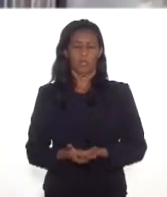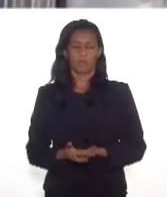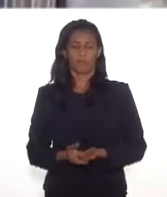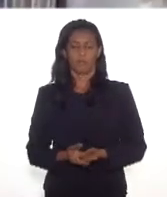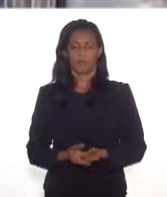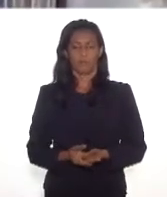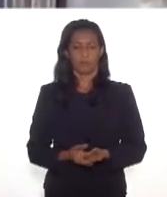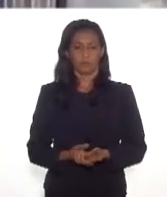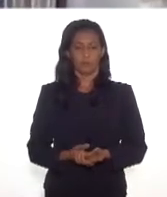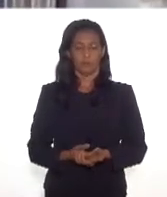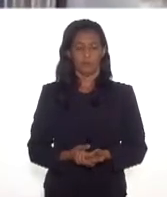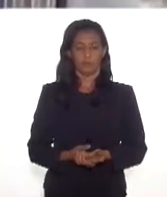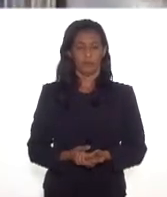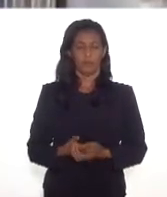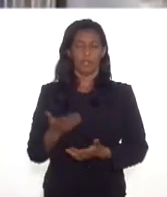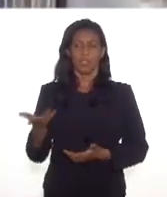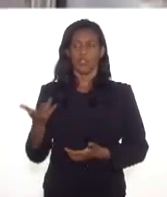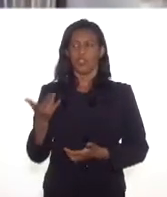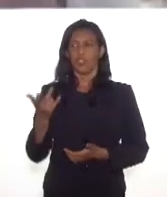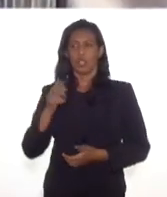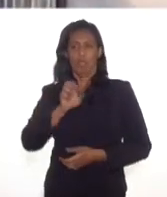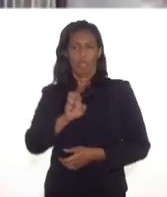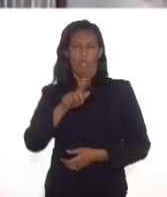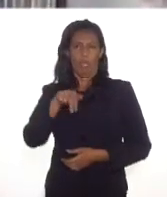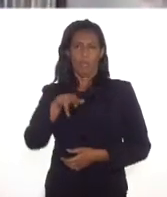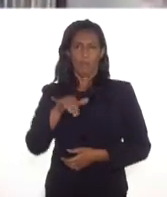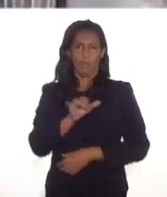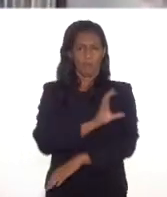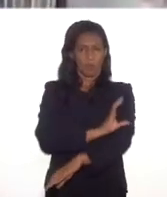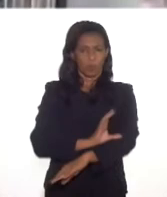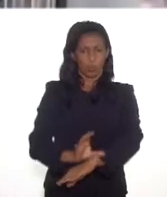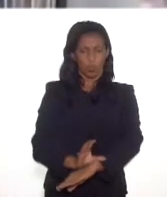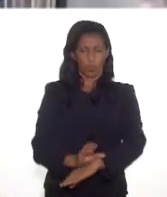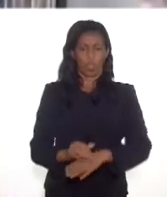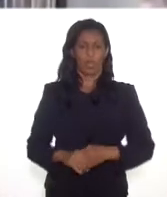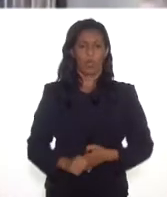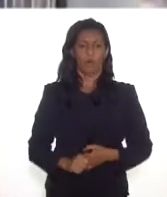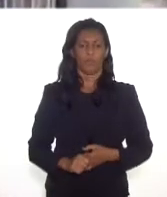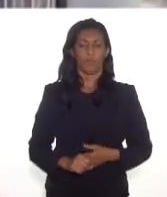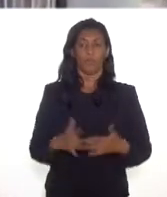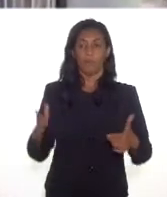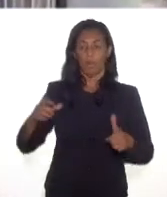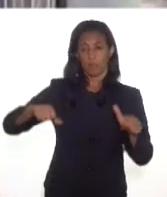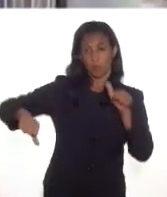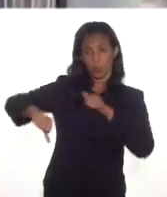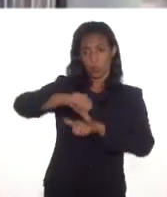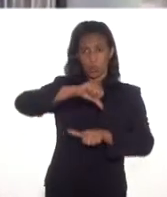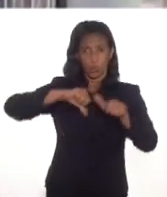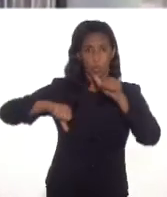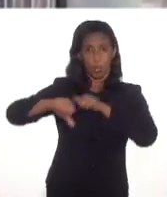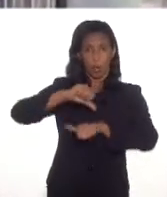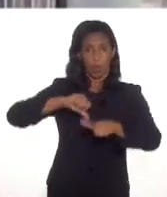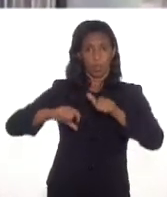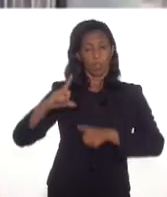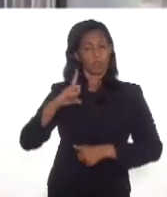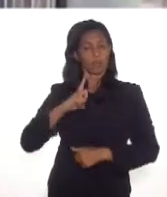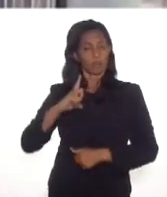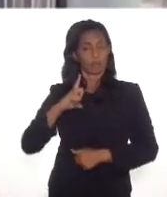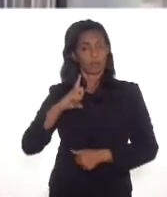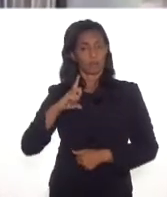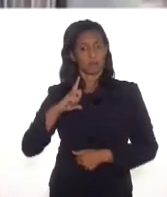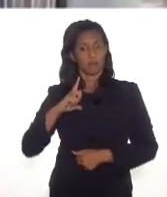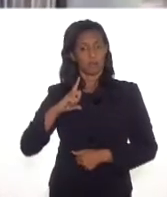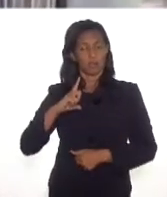readequação de equipamentos culturais, mas em troca existindo